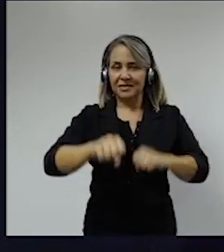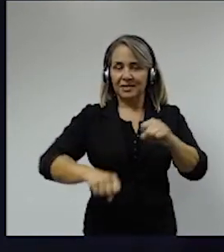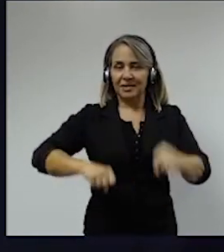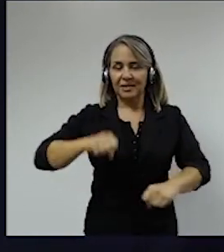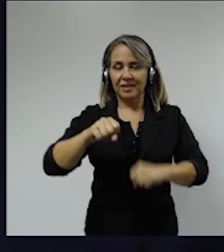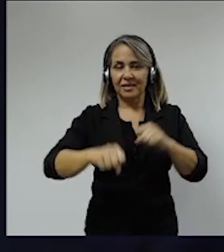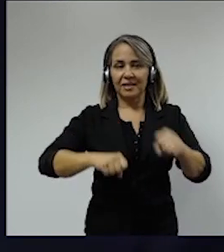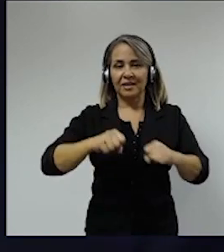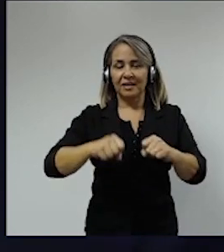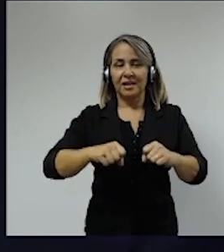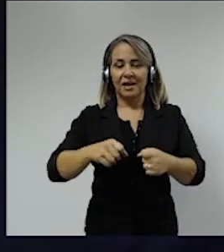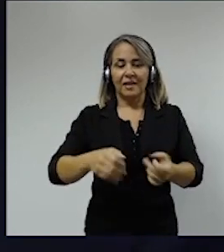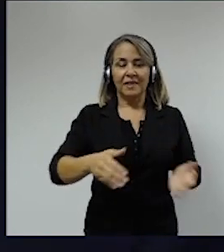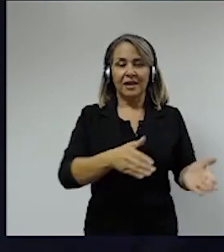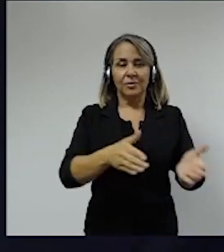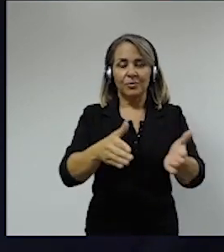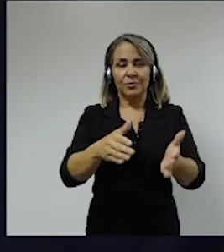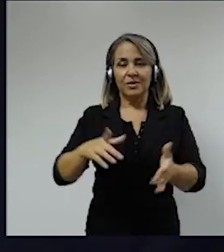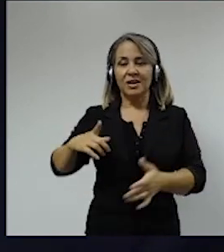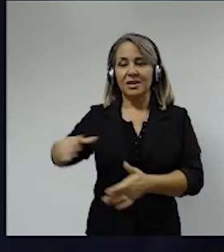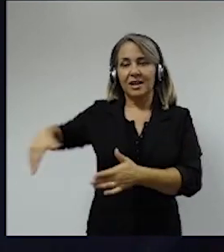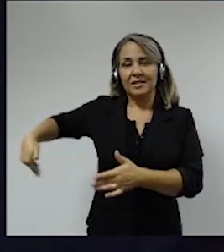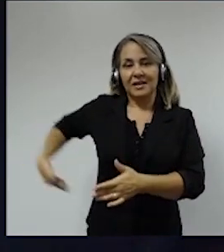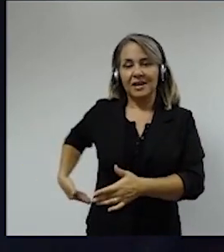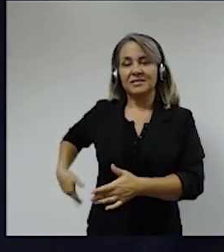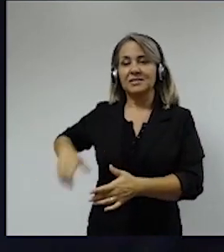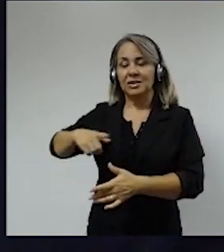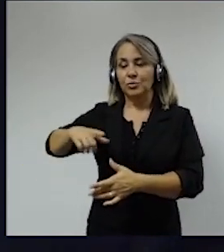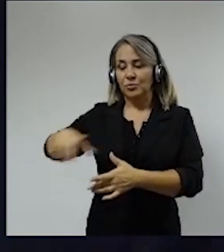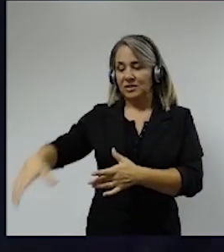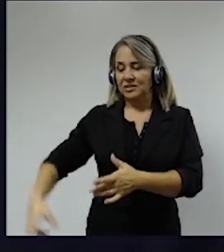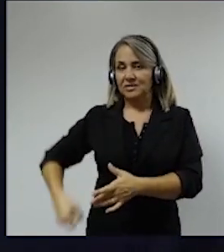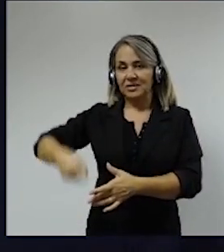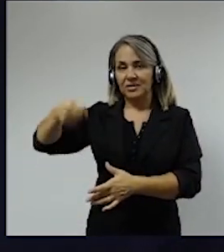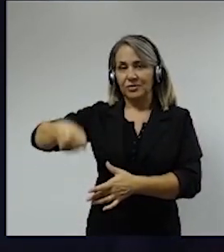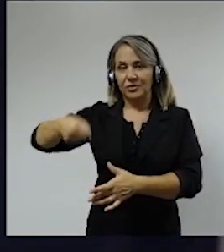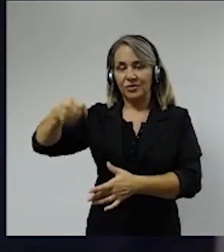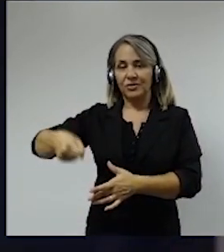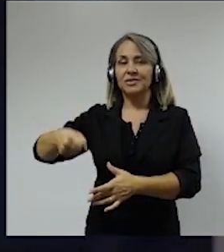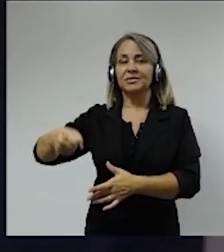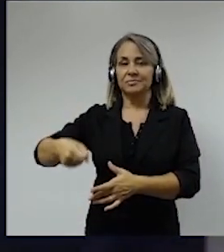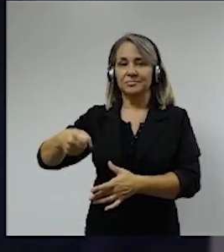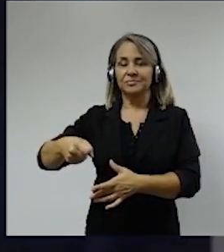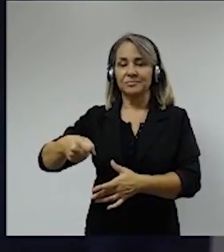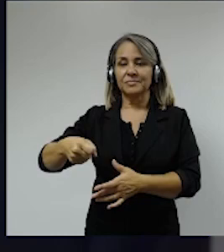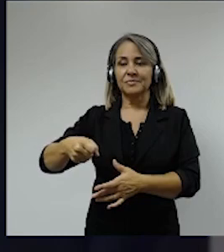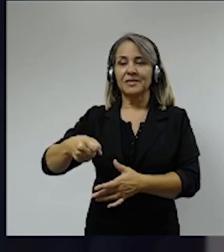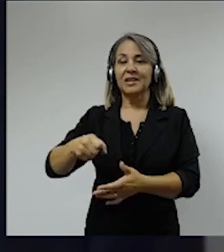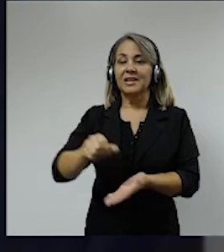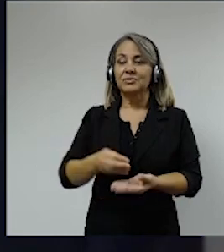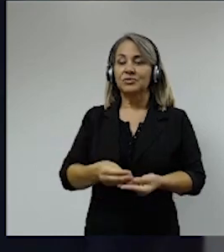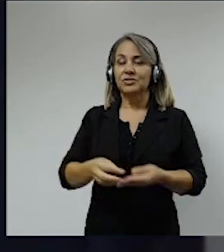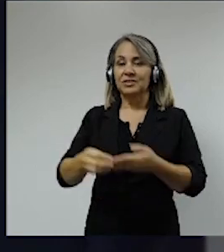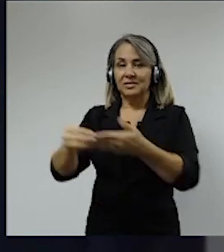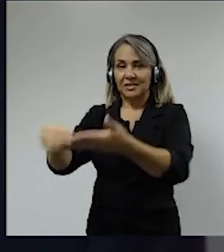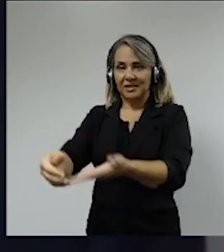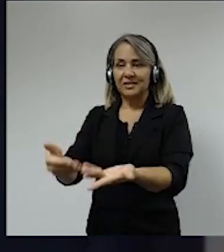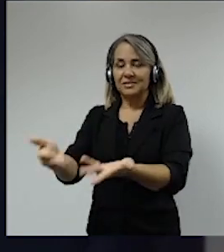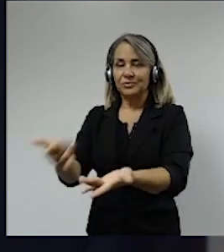na rua e carregando uma sacola de um desses aplicativos de entrega. E